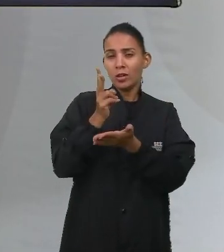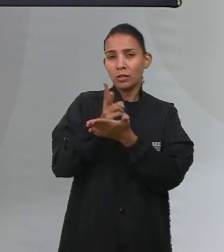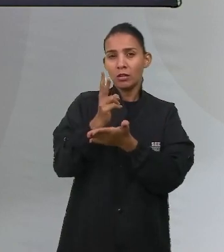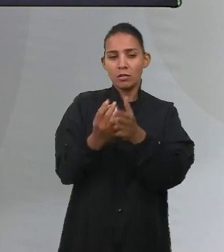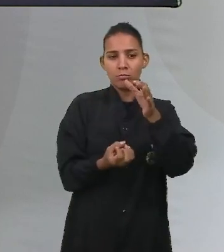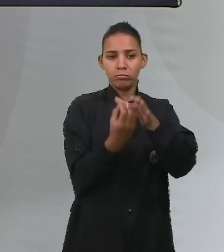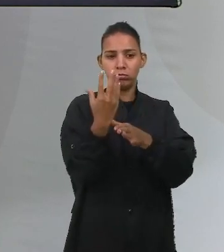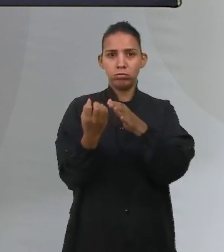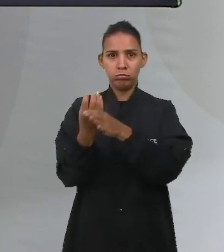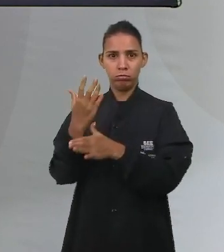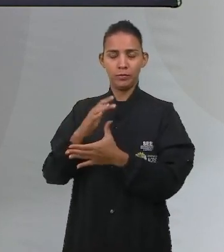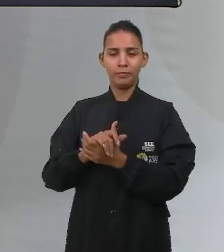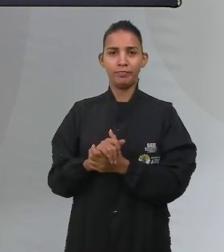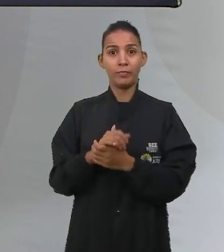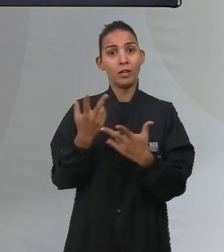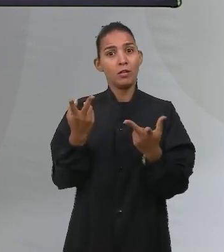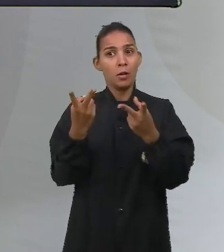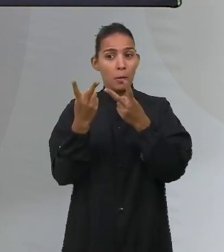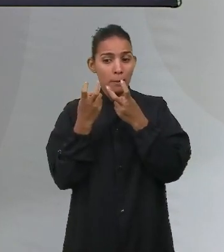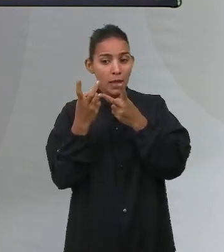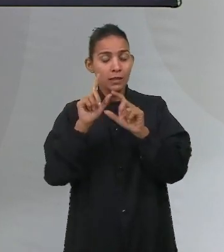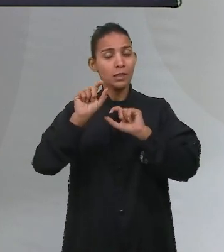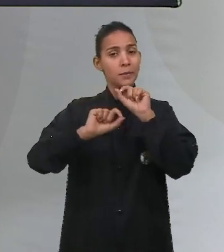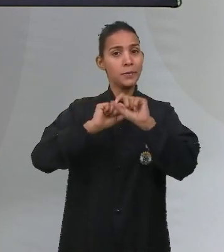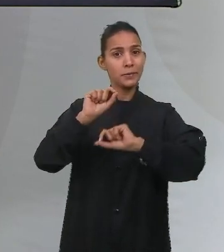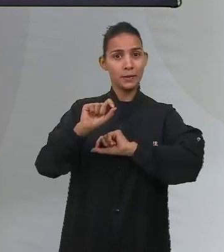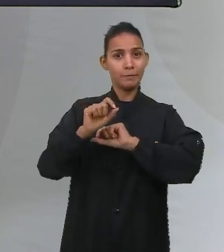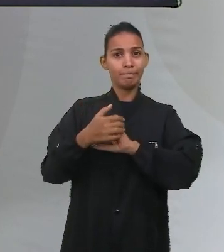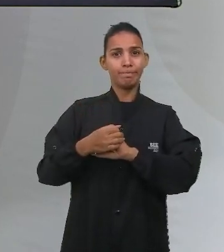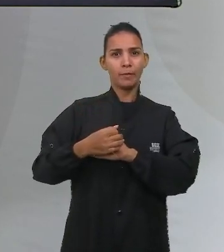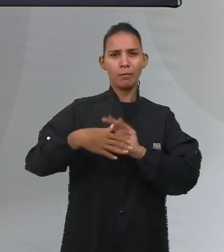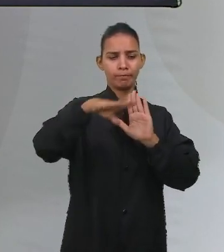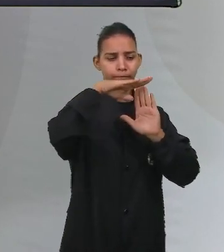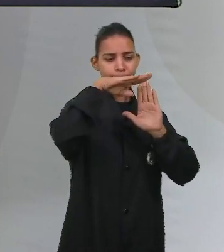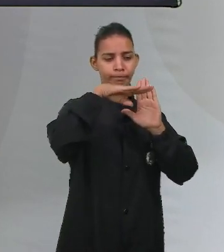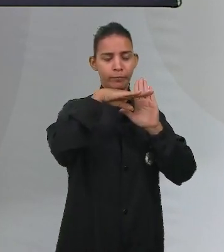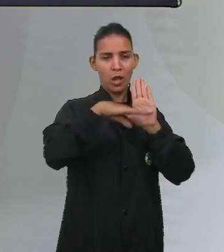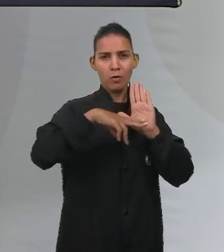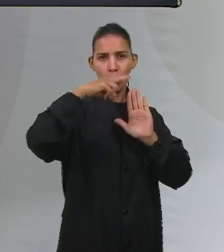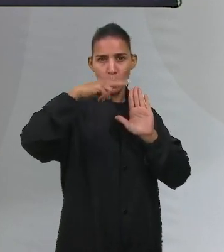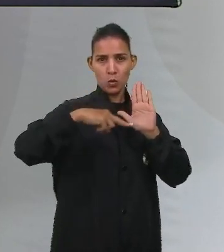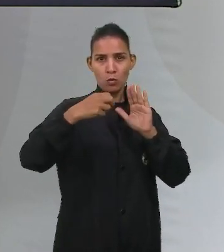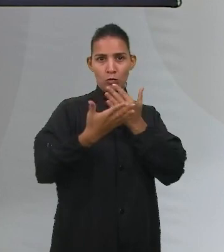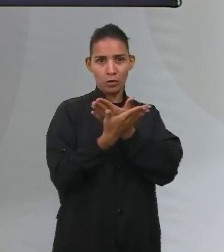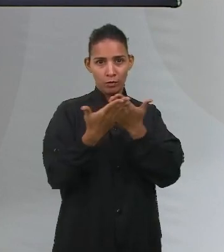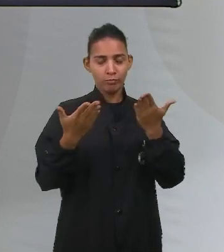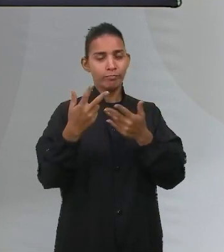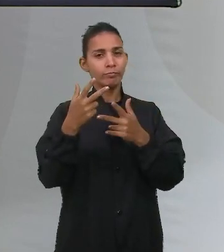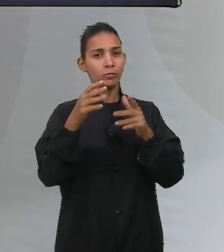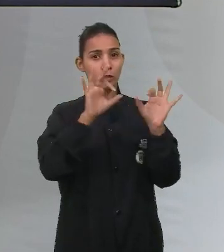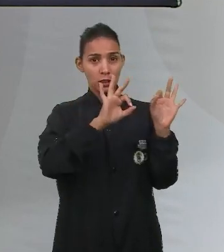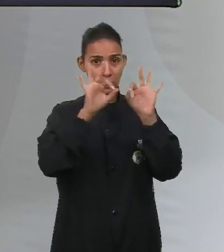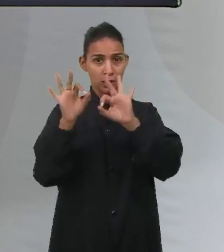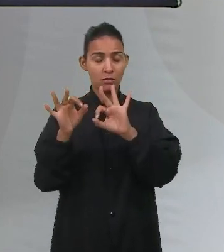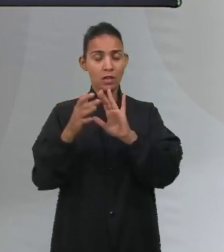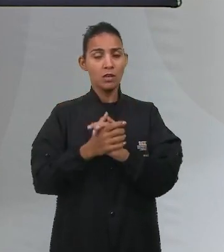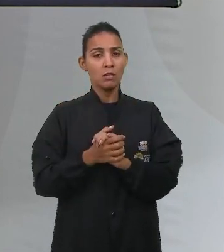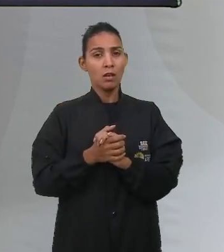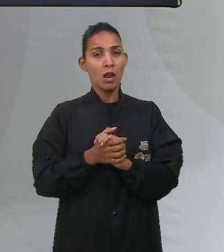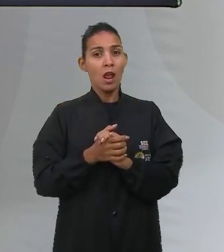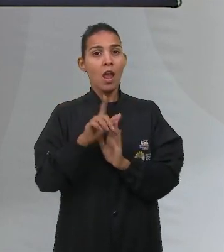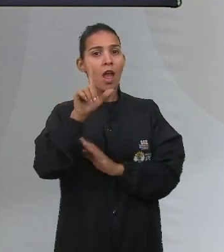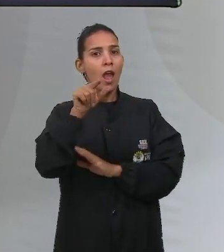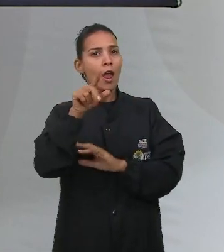para vocês. Então percebam, todos esses itens que eu acabei de ler a vocês, eles tratam de